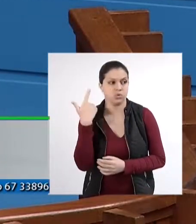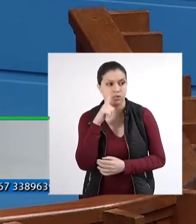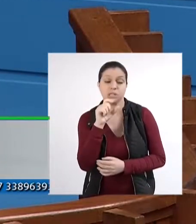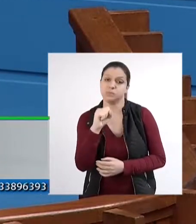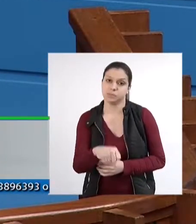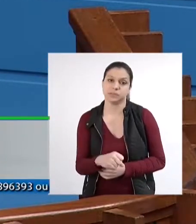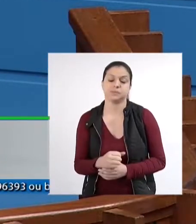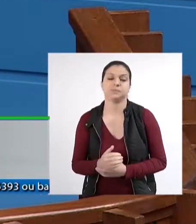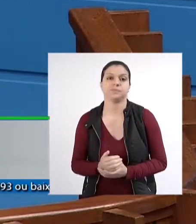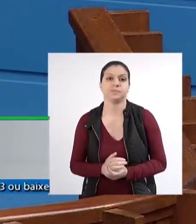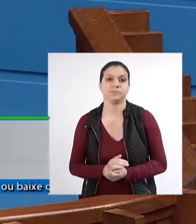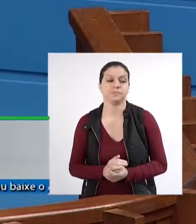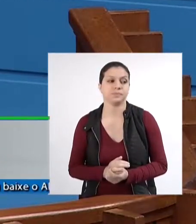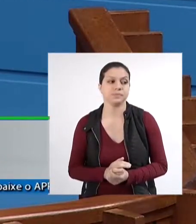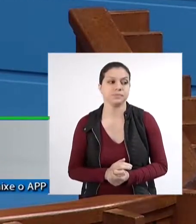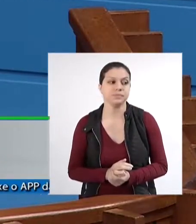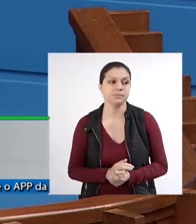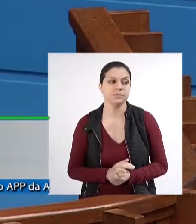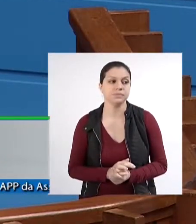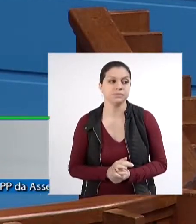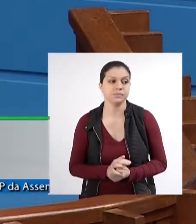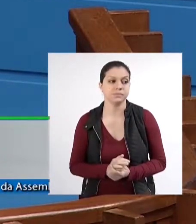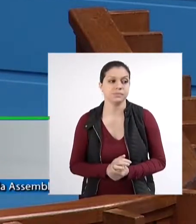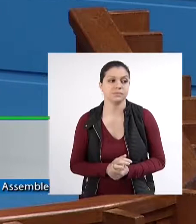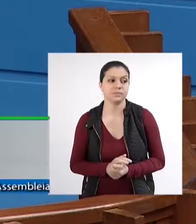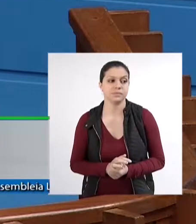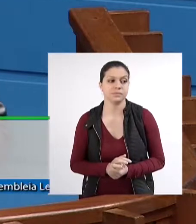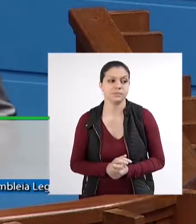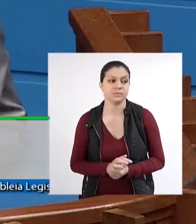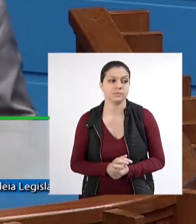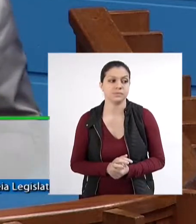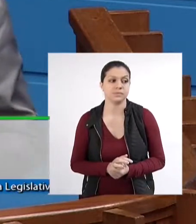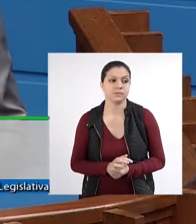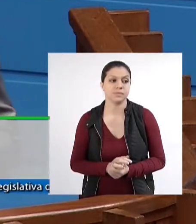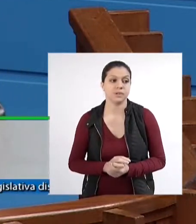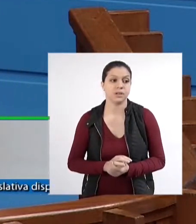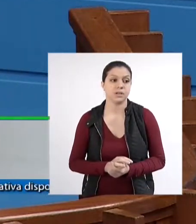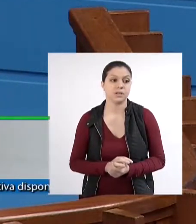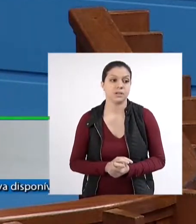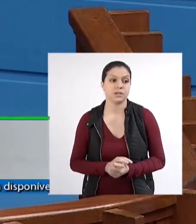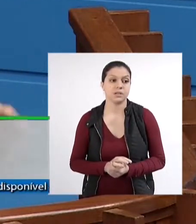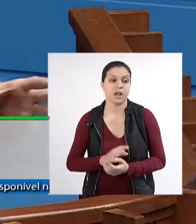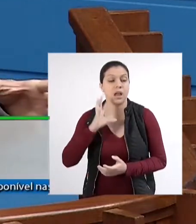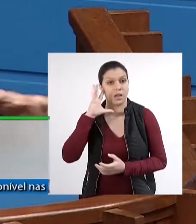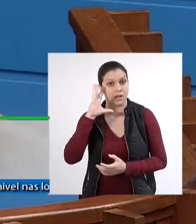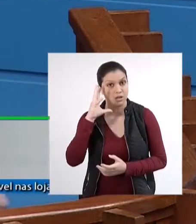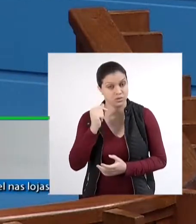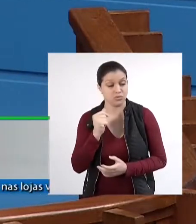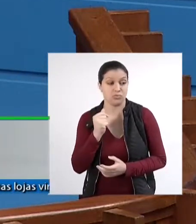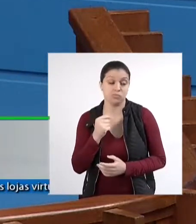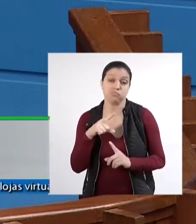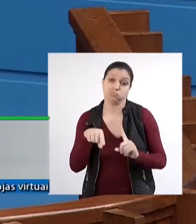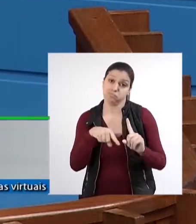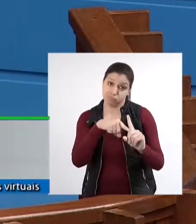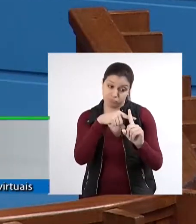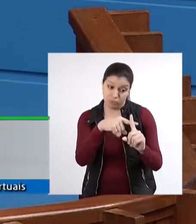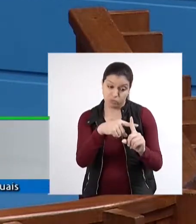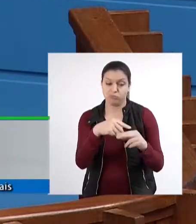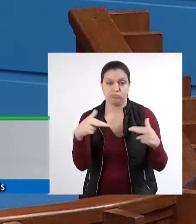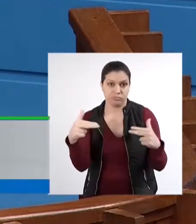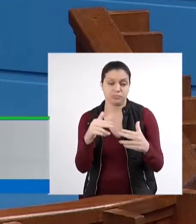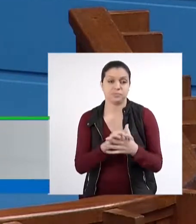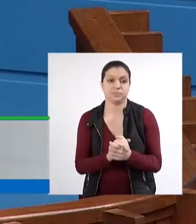ter, com certeza, um resultado bastante positivo. Todos os deputados